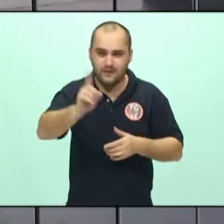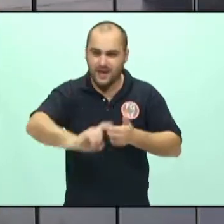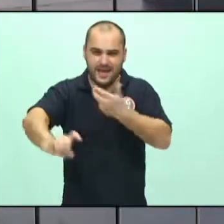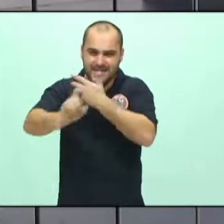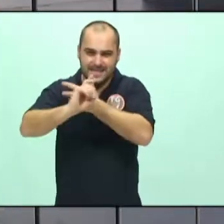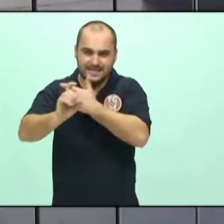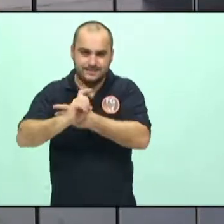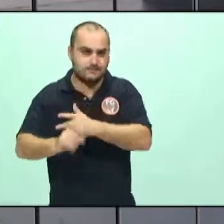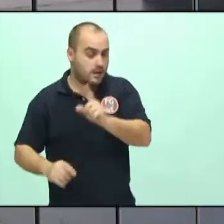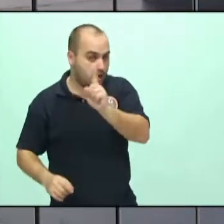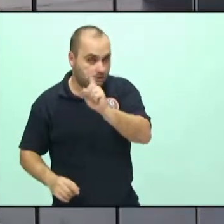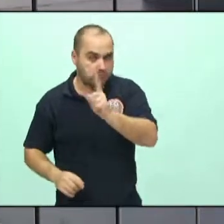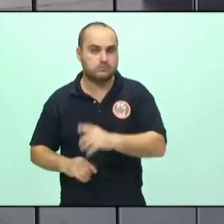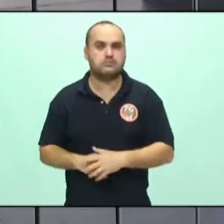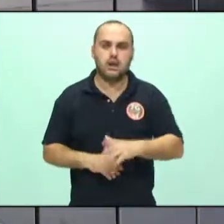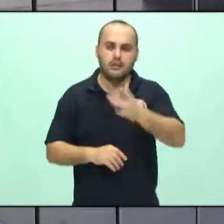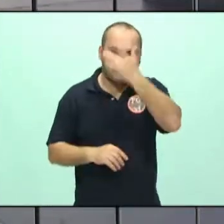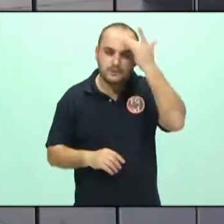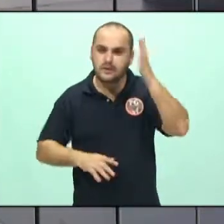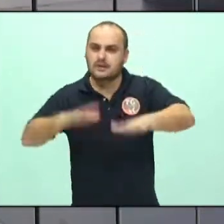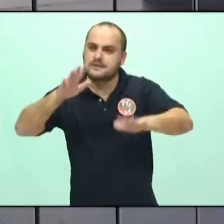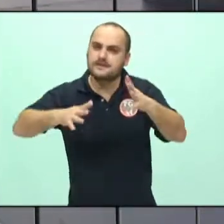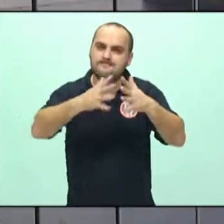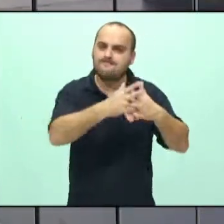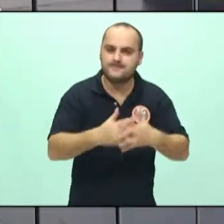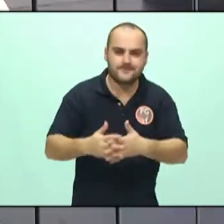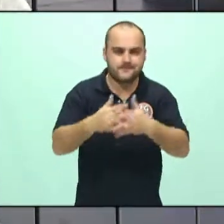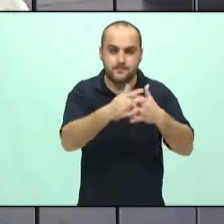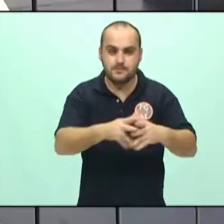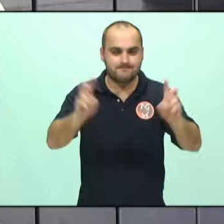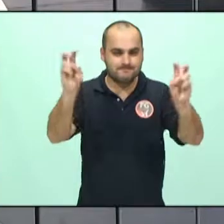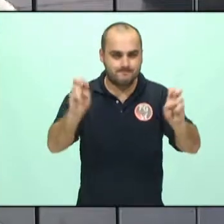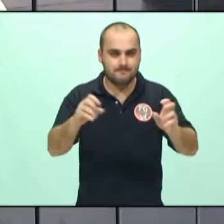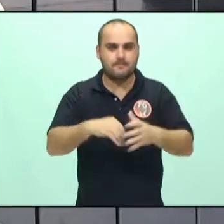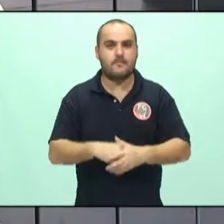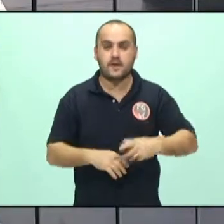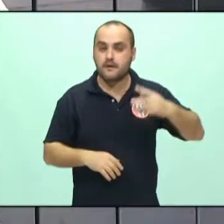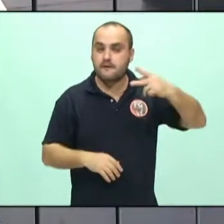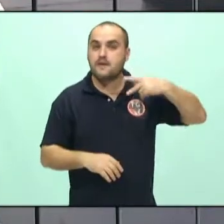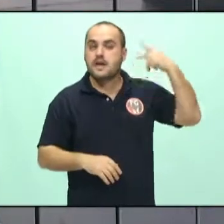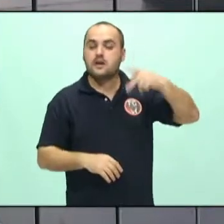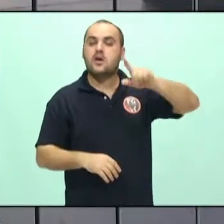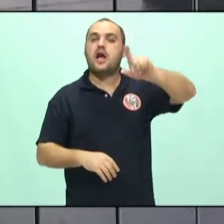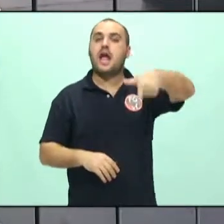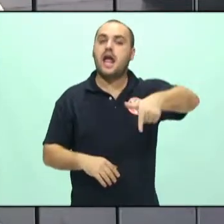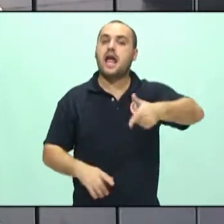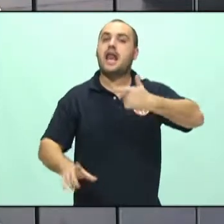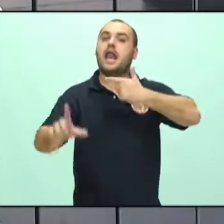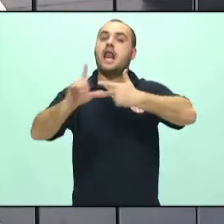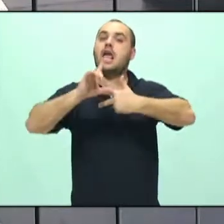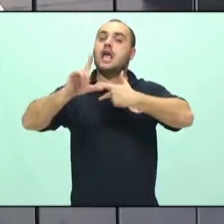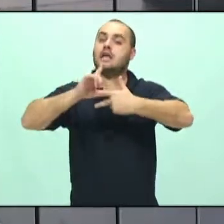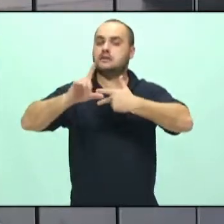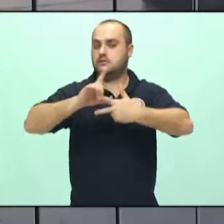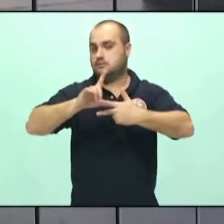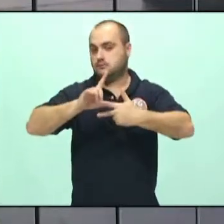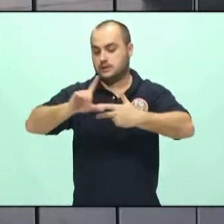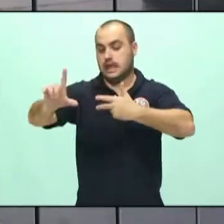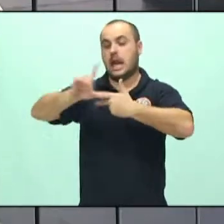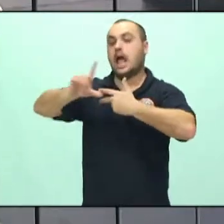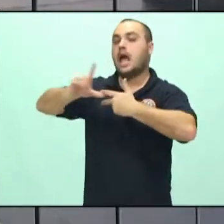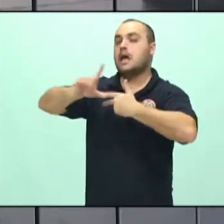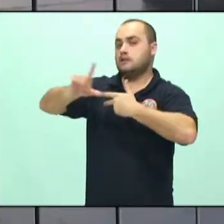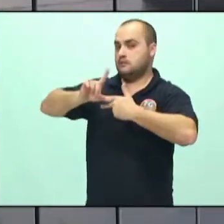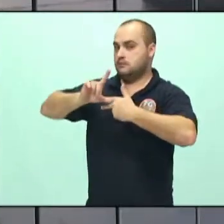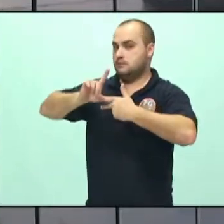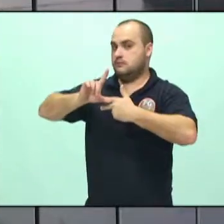Carlo Antônio, a gente falar aqui, porque assim, as pessoas confundem as coisas, sabe? Vereador é membro do poder legislativo, o nome já diz, legislar.